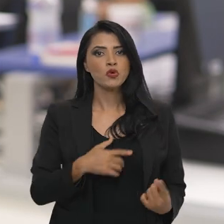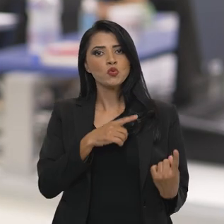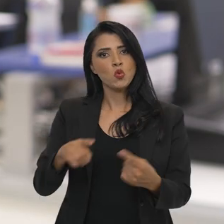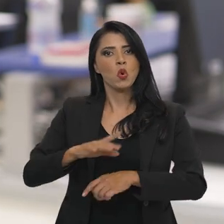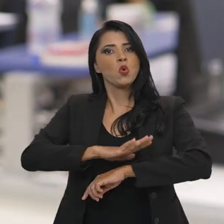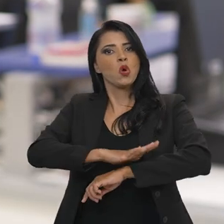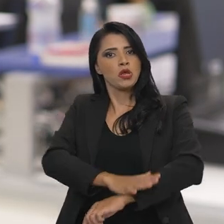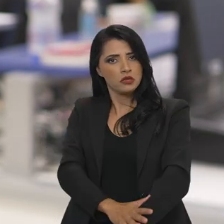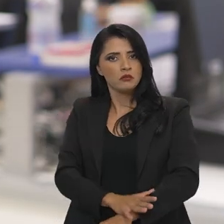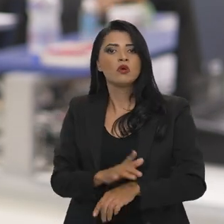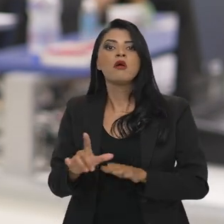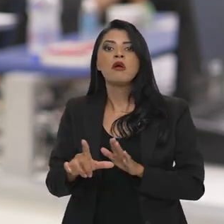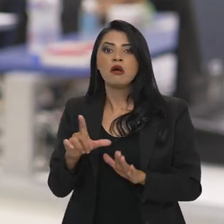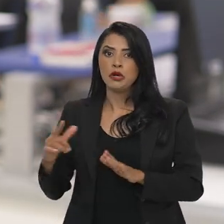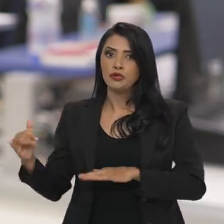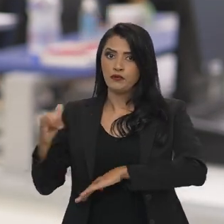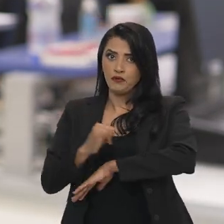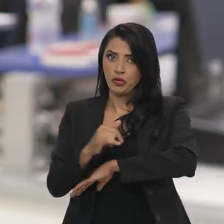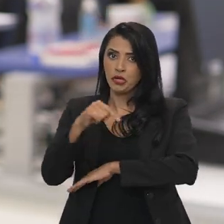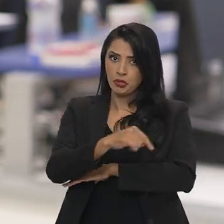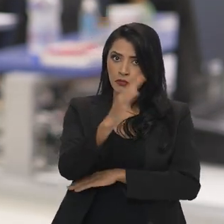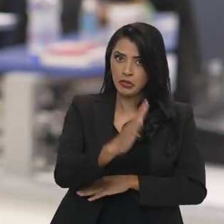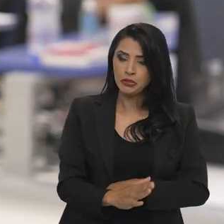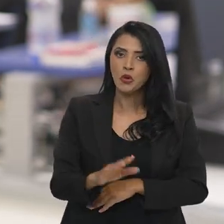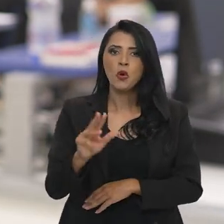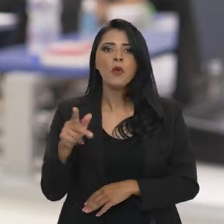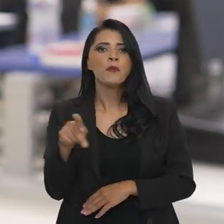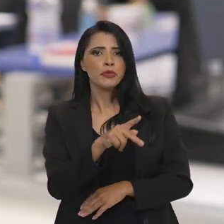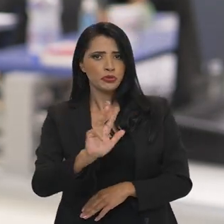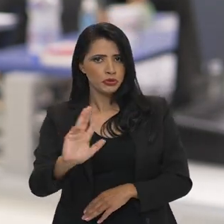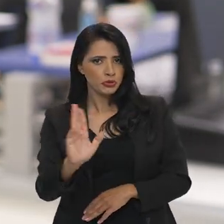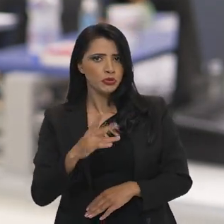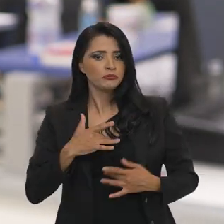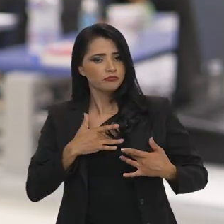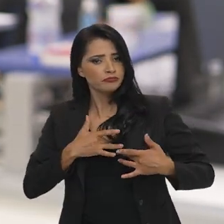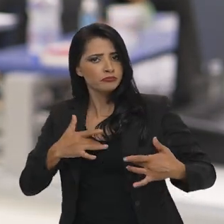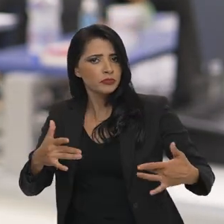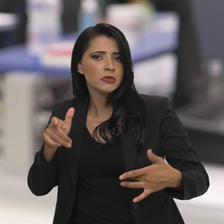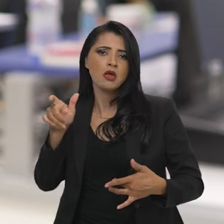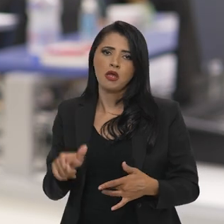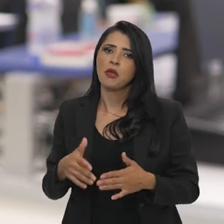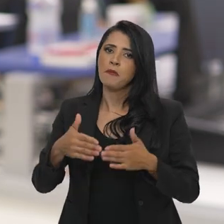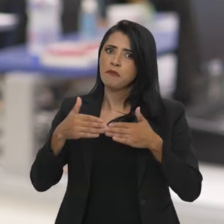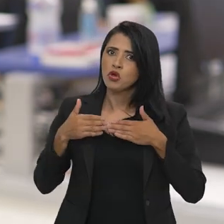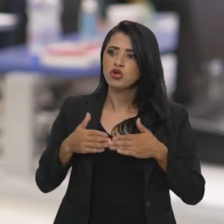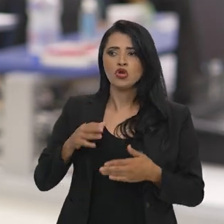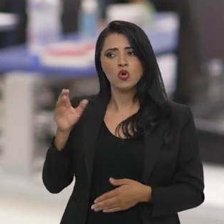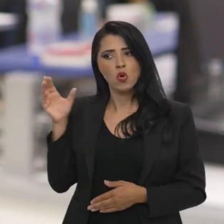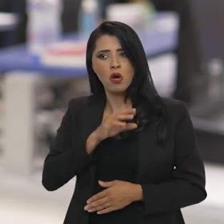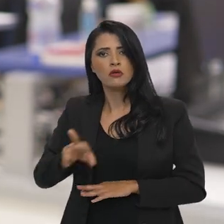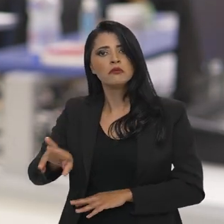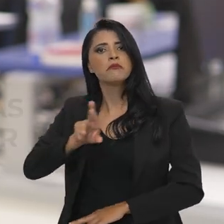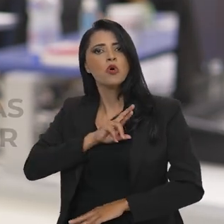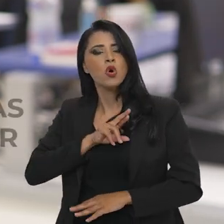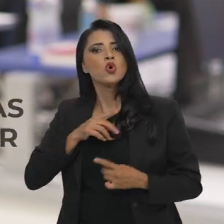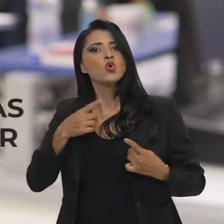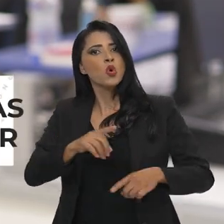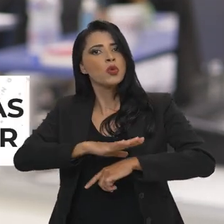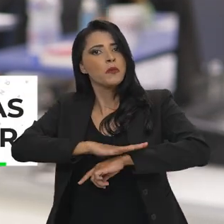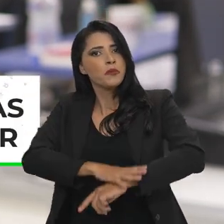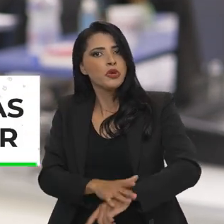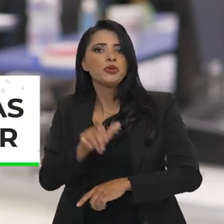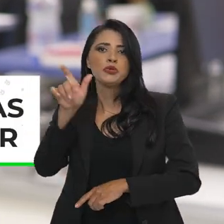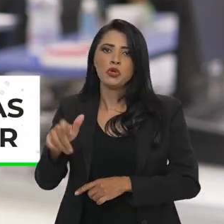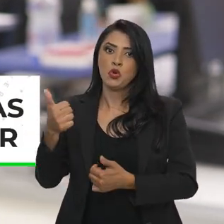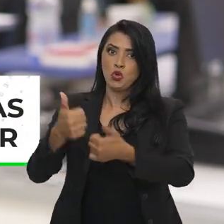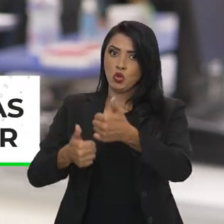Governo antirracista. E antes de embarcar para o Brasil, o presidente Lula manifestou solidariedade e pediu providências